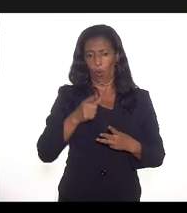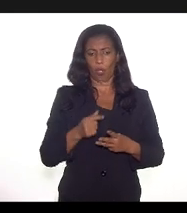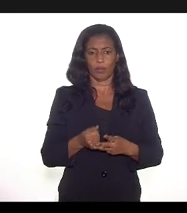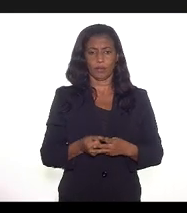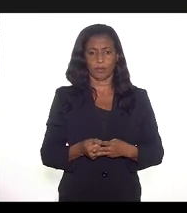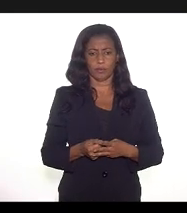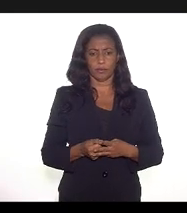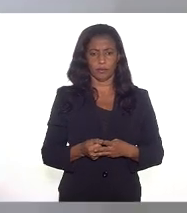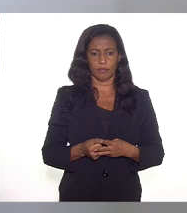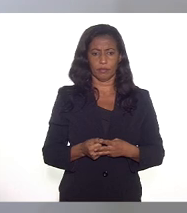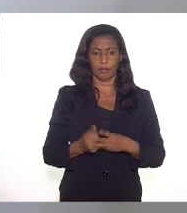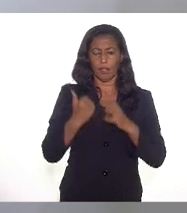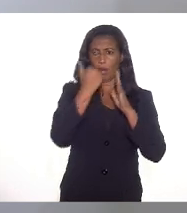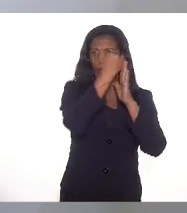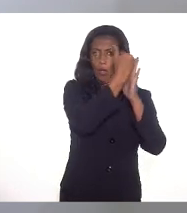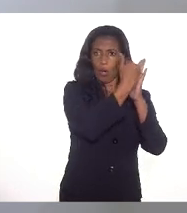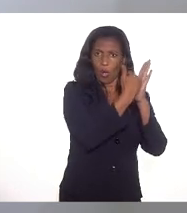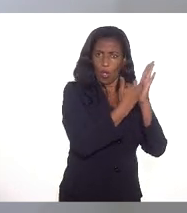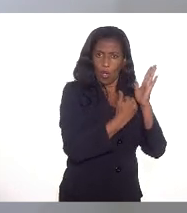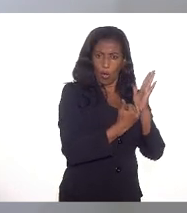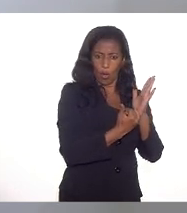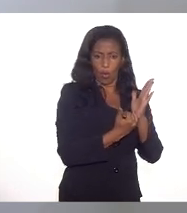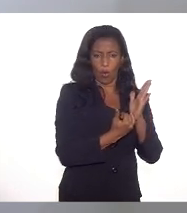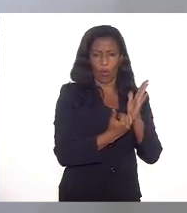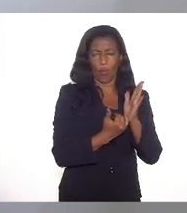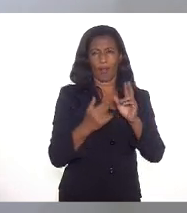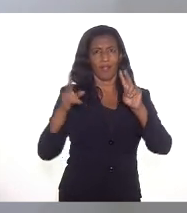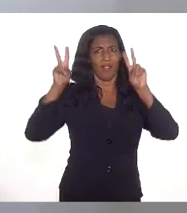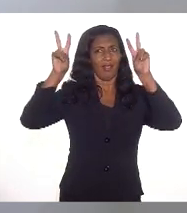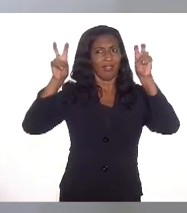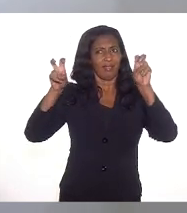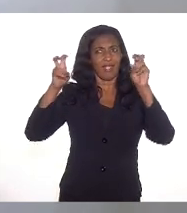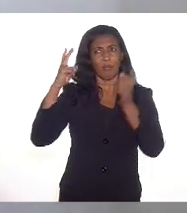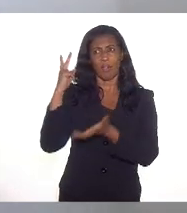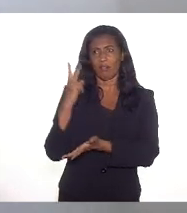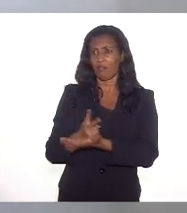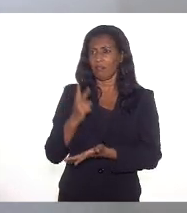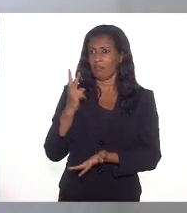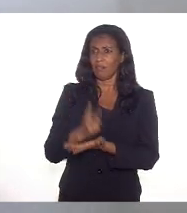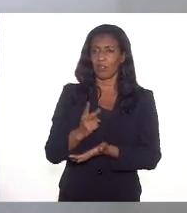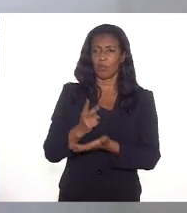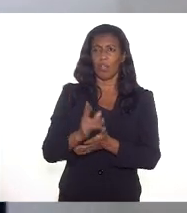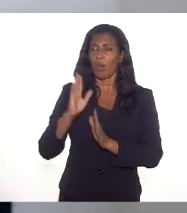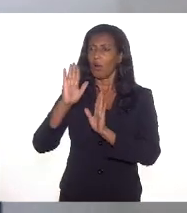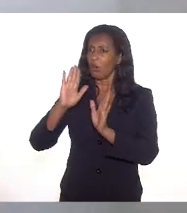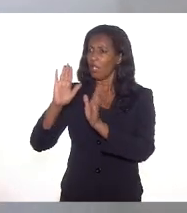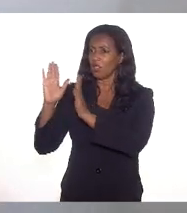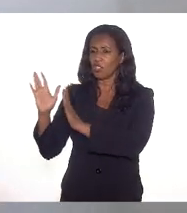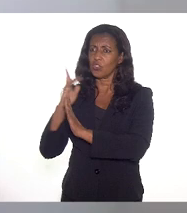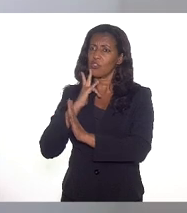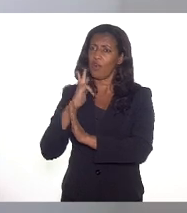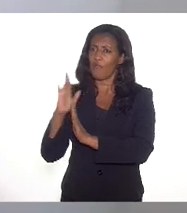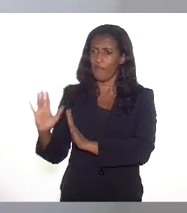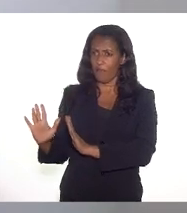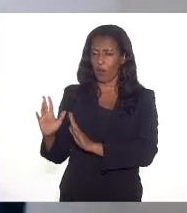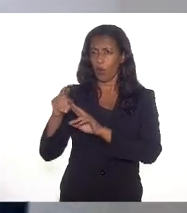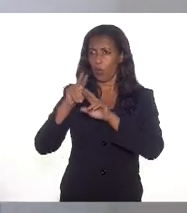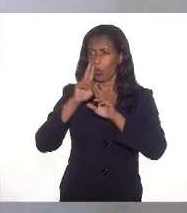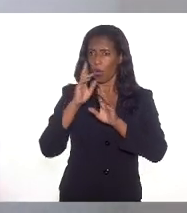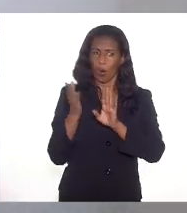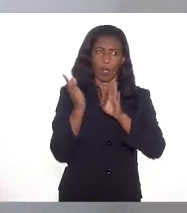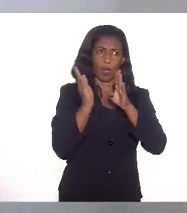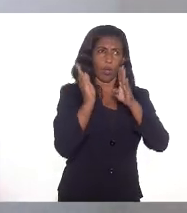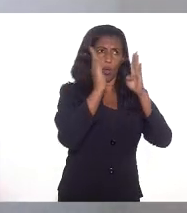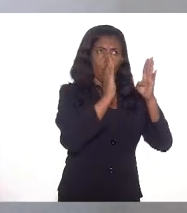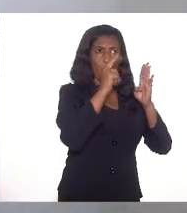questão de ordem, que é o trato o mesmo tema, as outras estão prejudicadas. Então, Vossa Excelência já falou, em nome da bancada, o Amorim